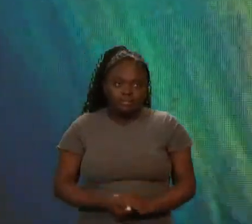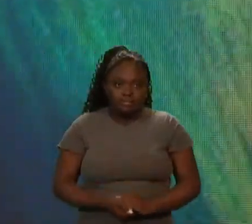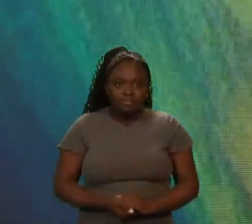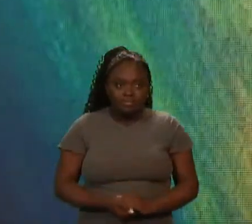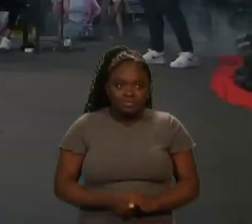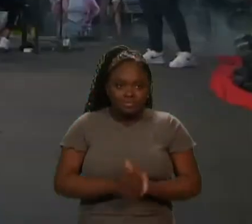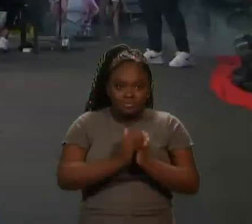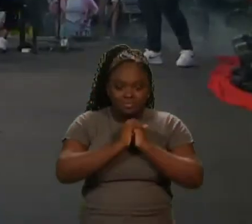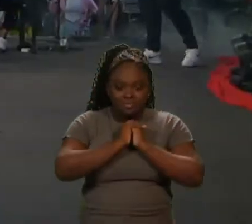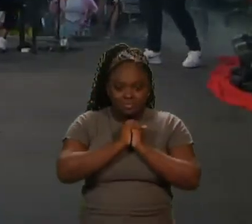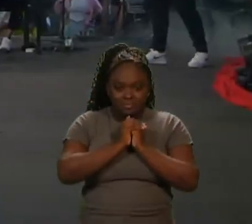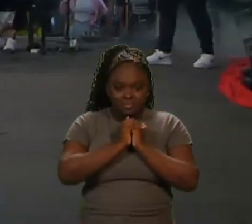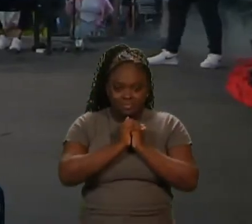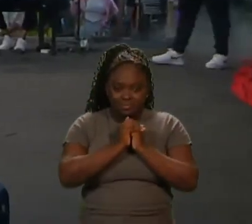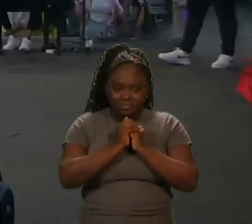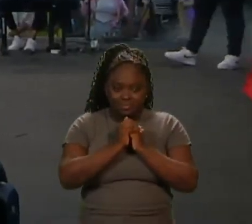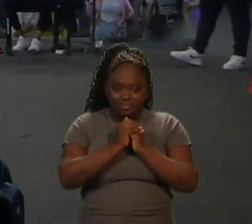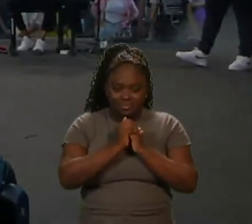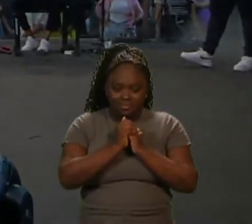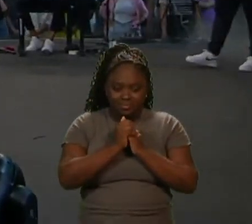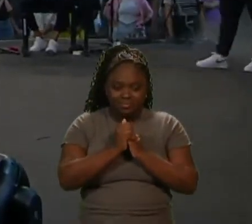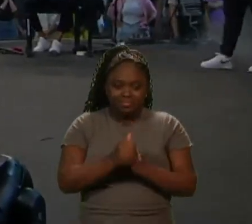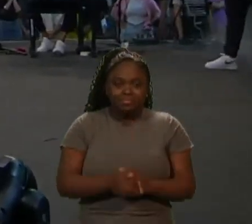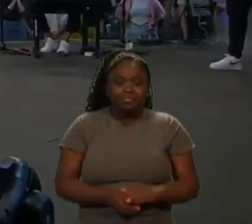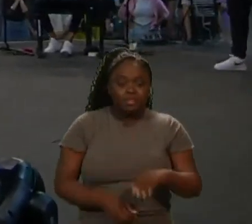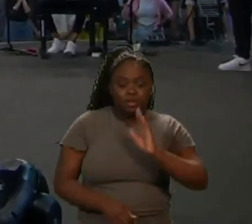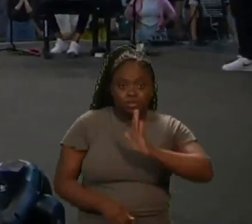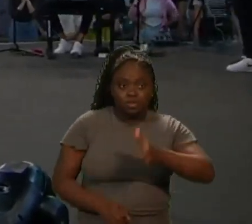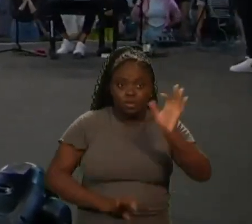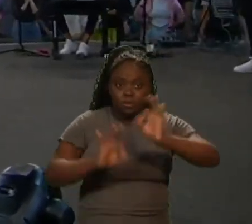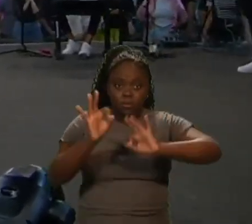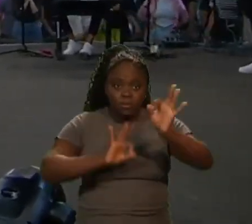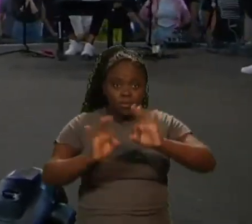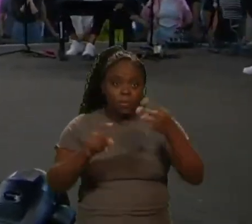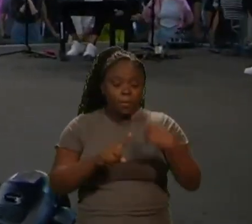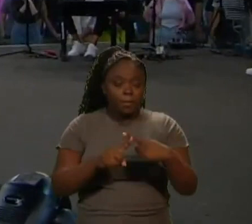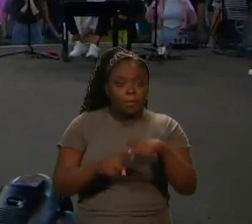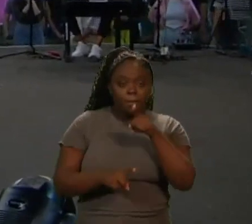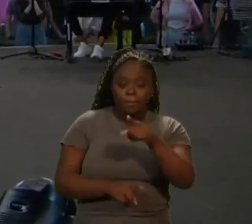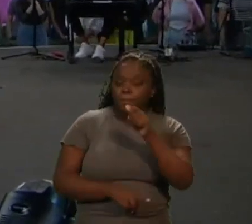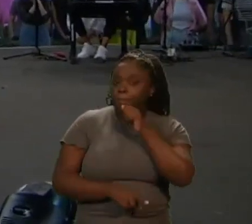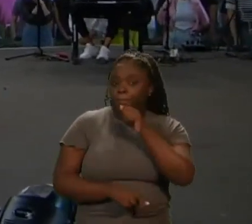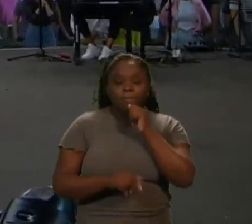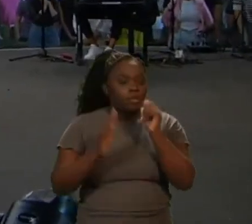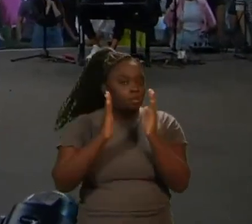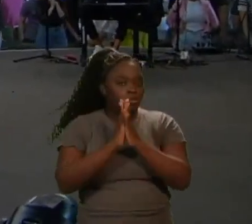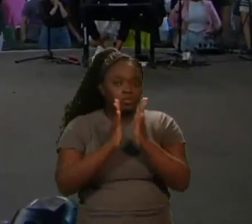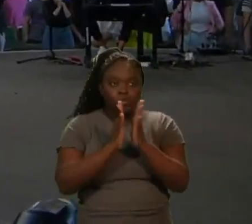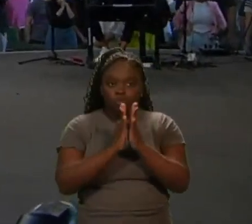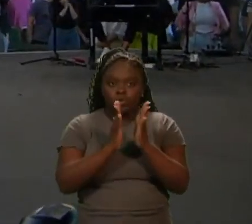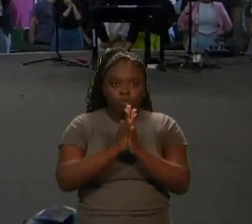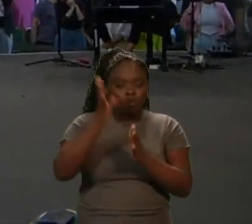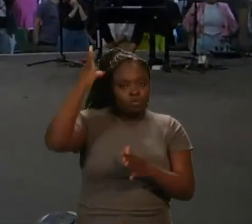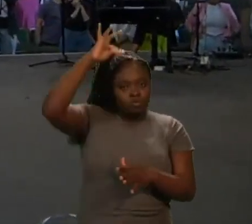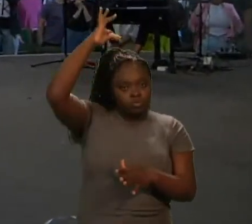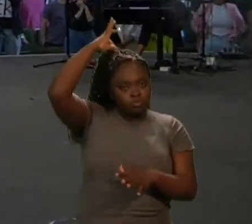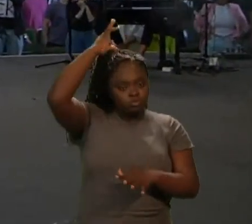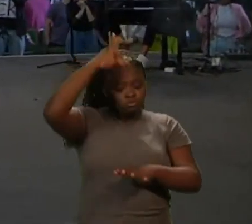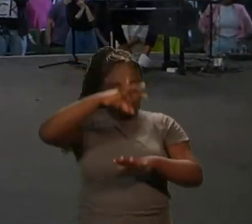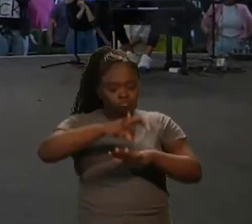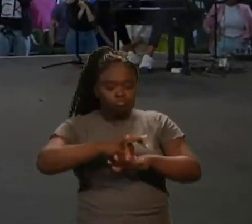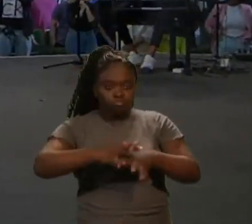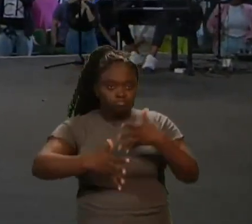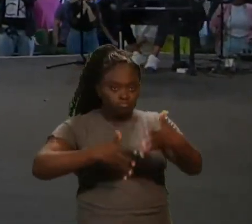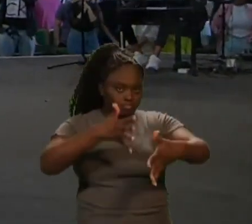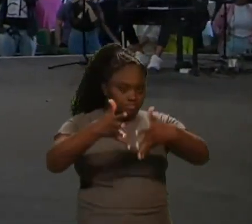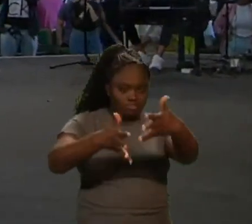Aleluia, você está aqui nessa noite? Então se prepare, porque você que ainda não ora em línguas, não é por causa da música, não é por causa da